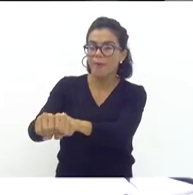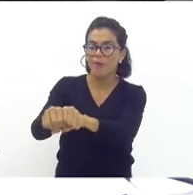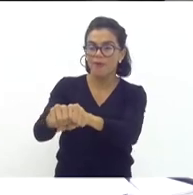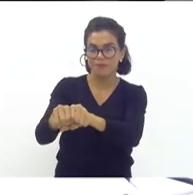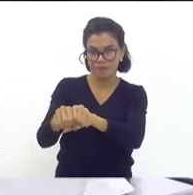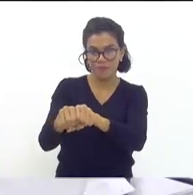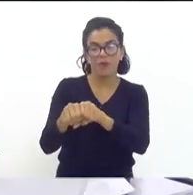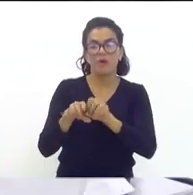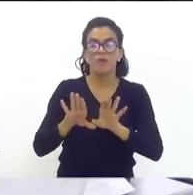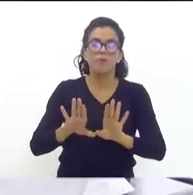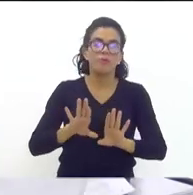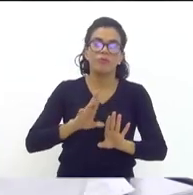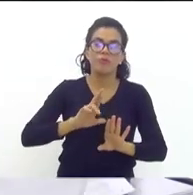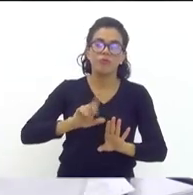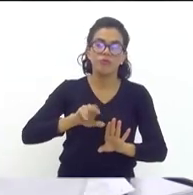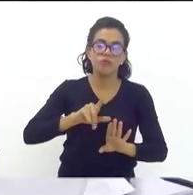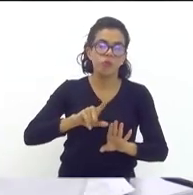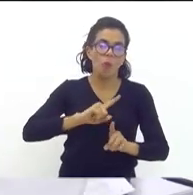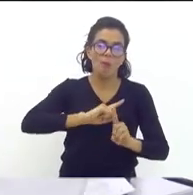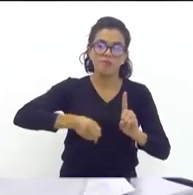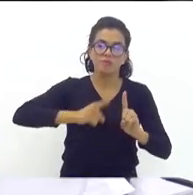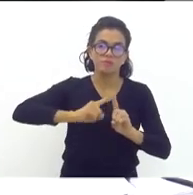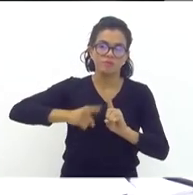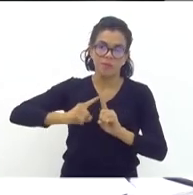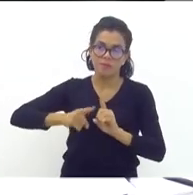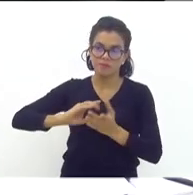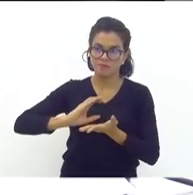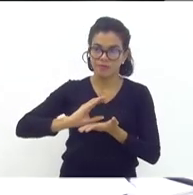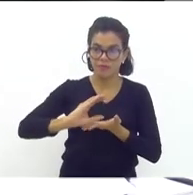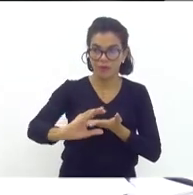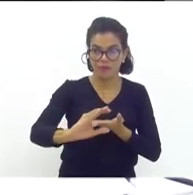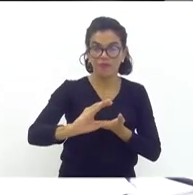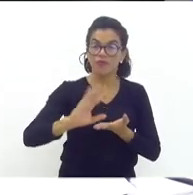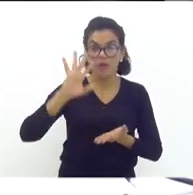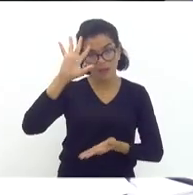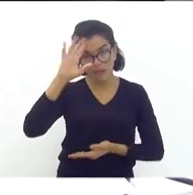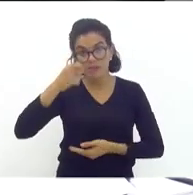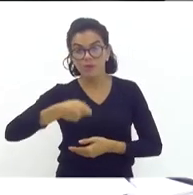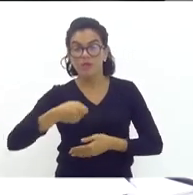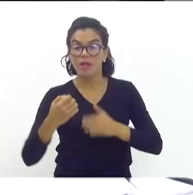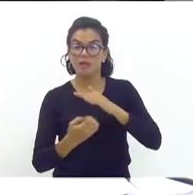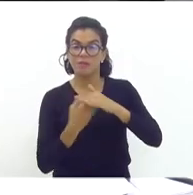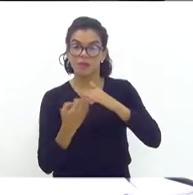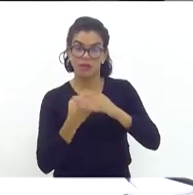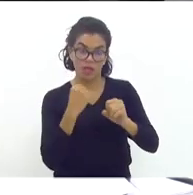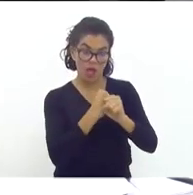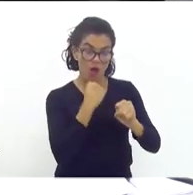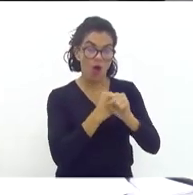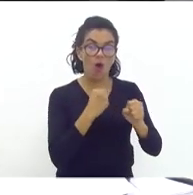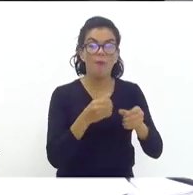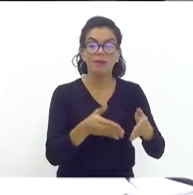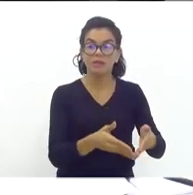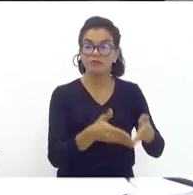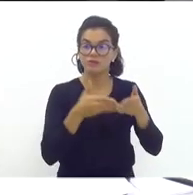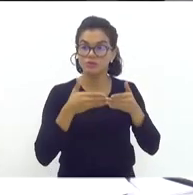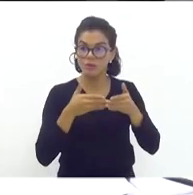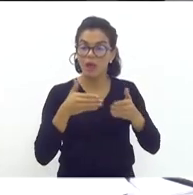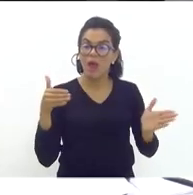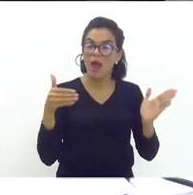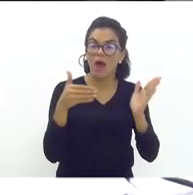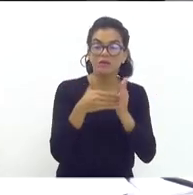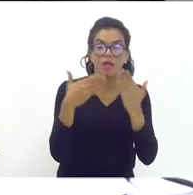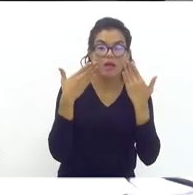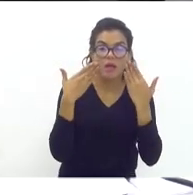então não foi proibido investimento que foi uma vibração da agência dizendo que a obra está aí a suspensa até